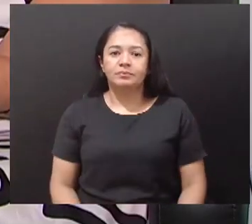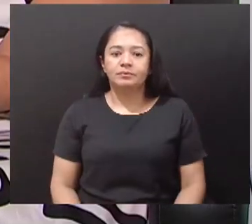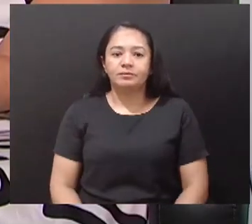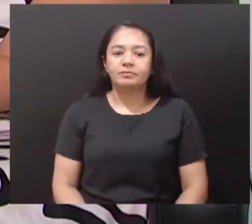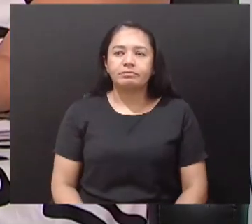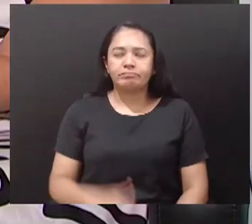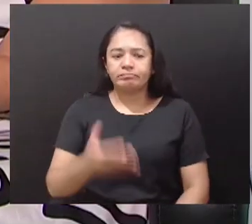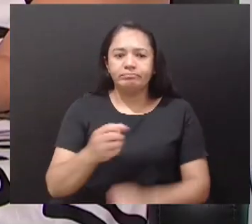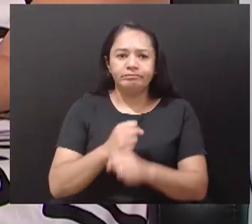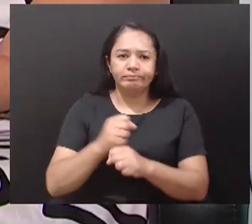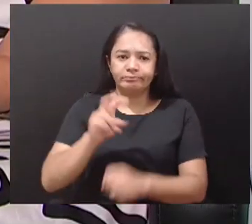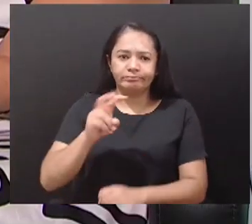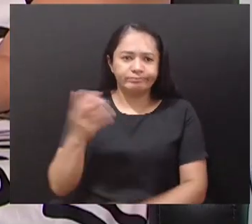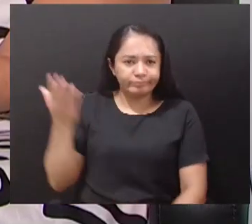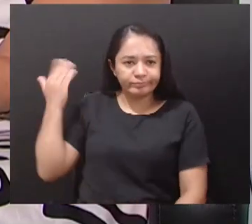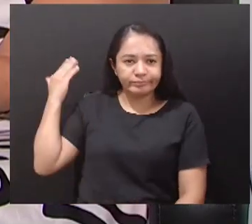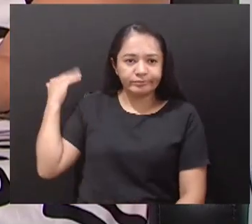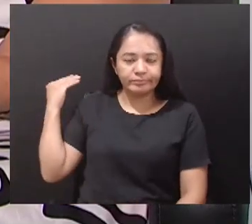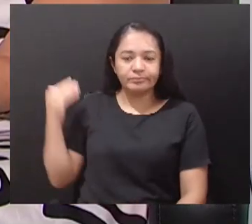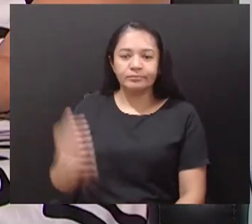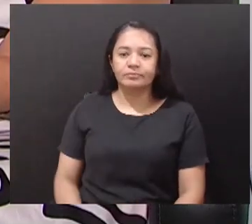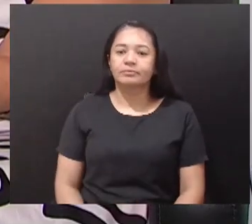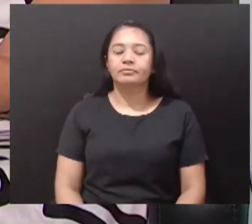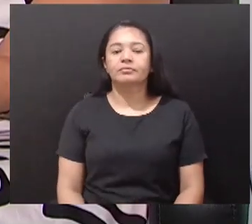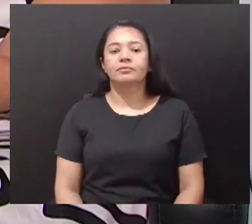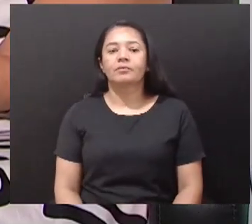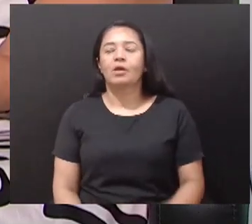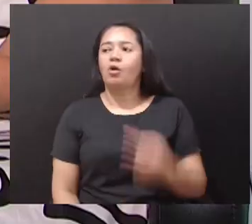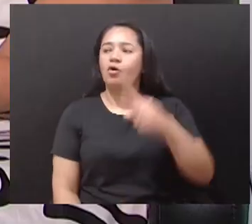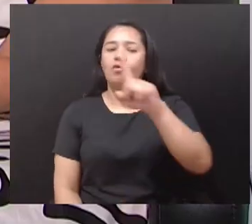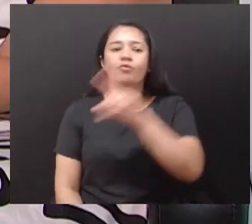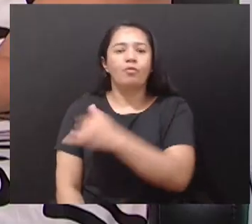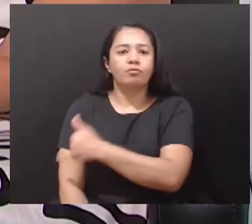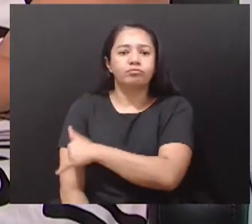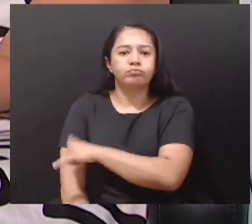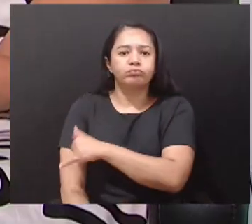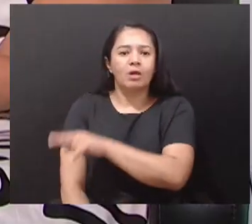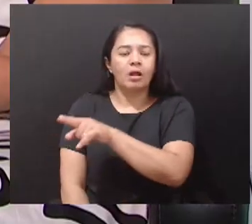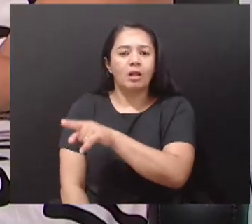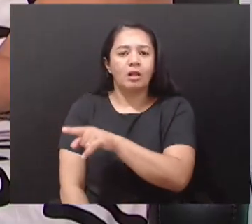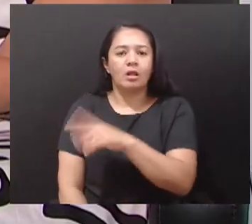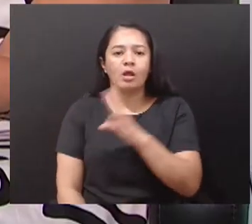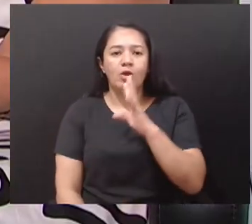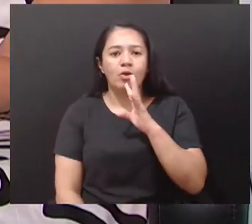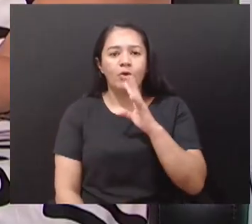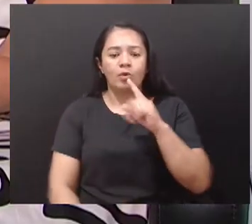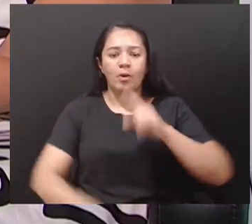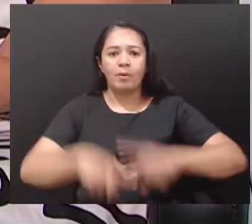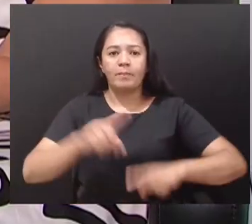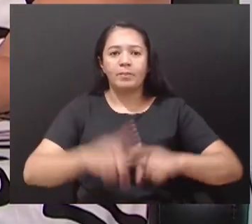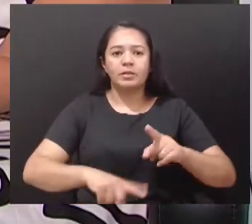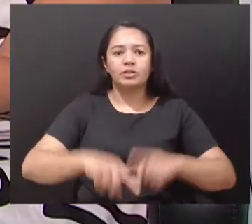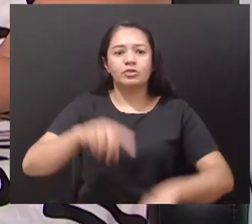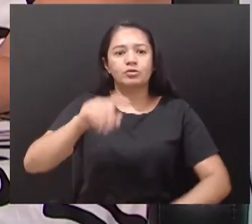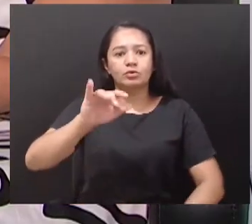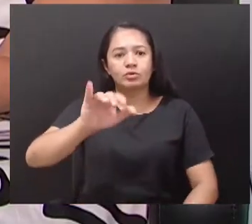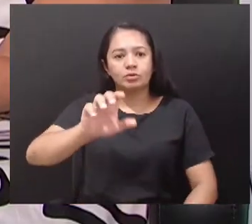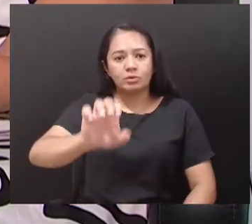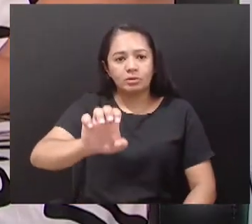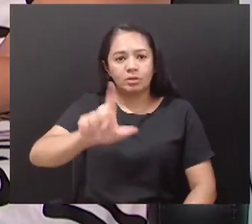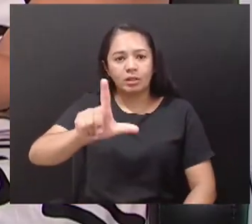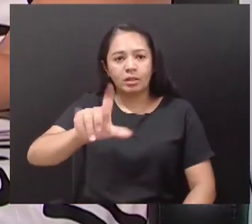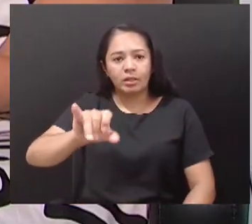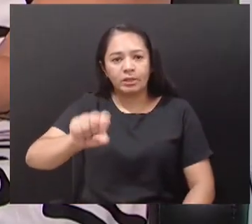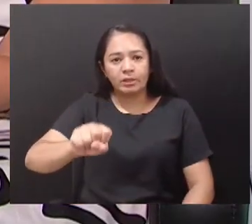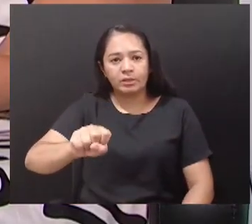essa história. E fui até o Rio, e no Rio de Janeiro eu conheci os produtos da Elis, que é a dona